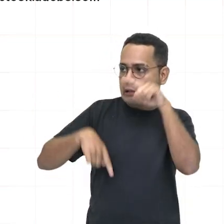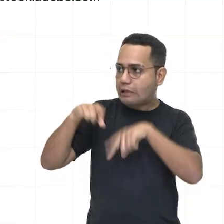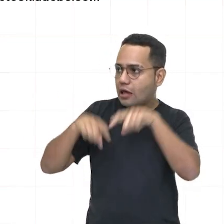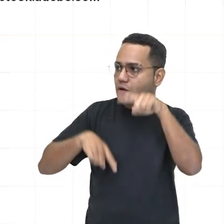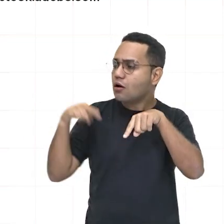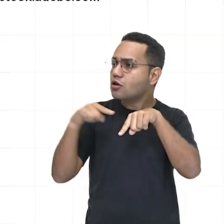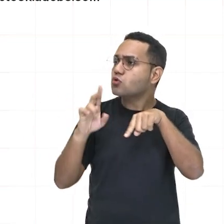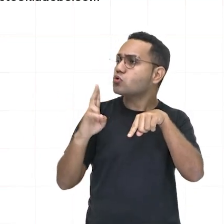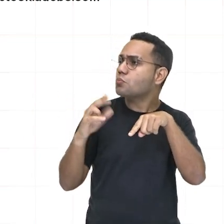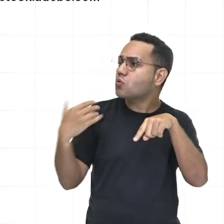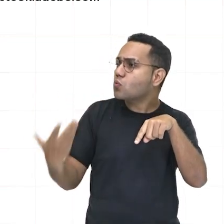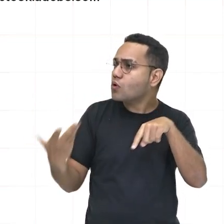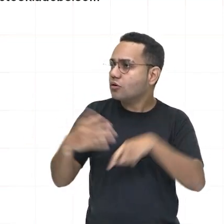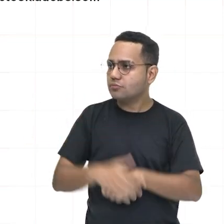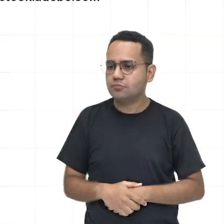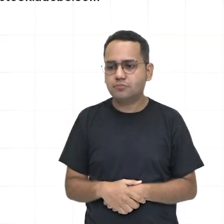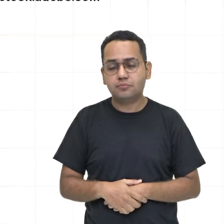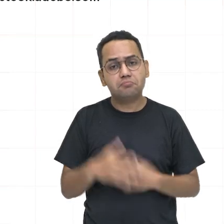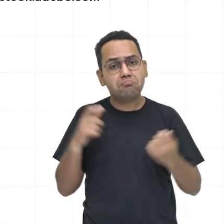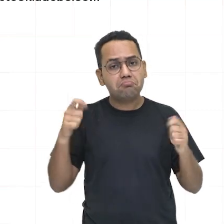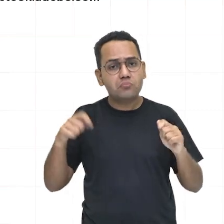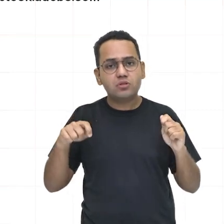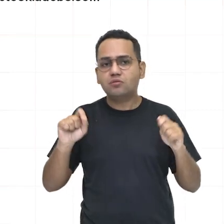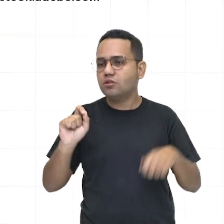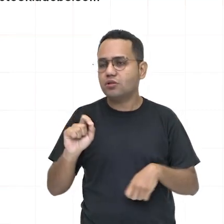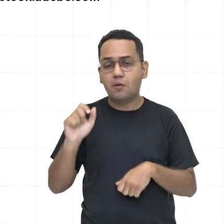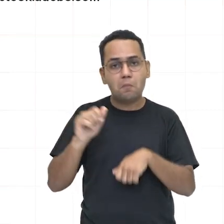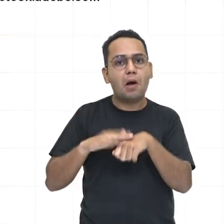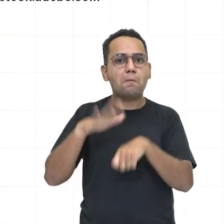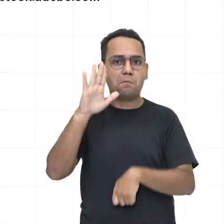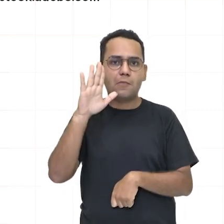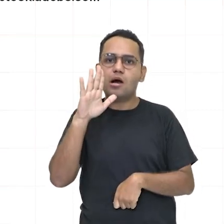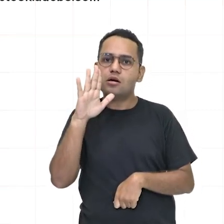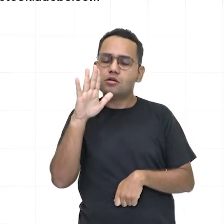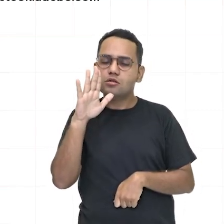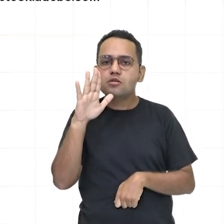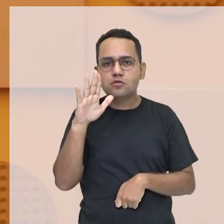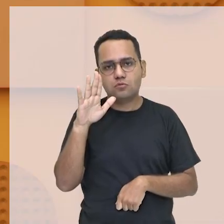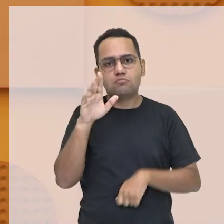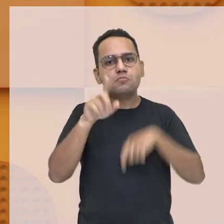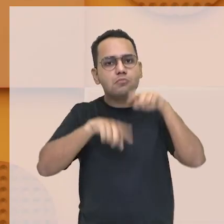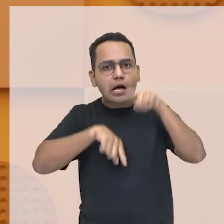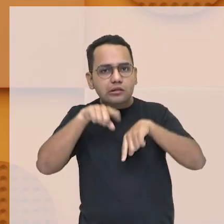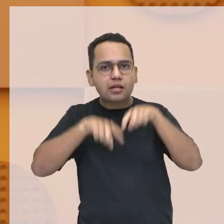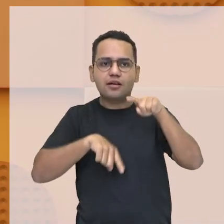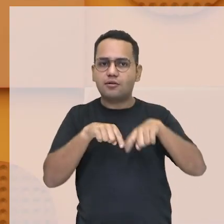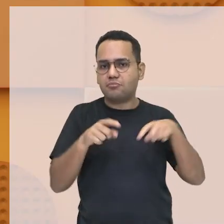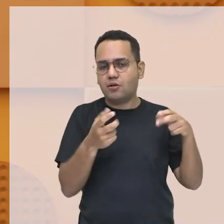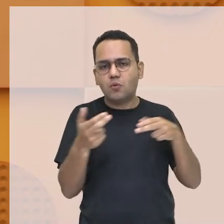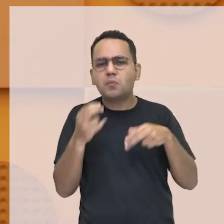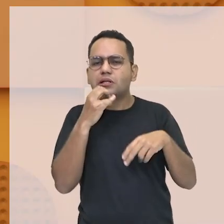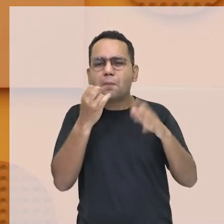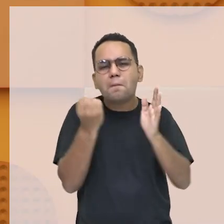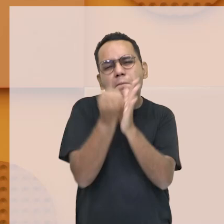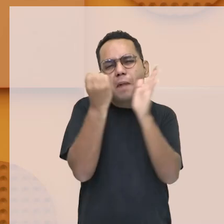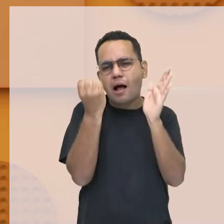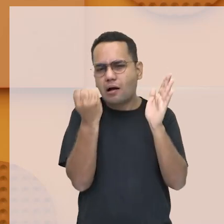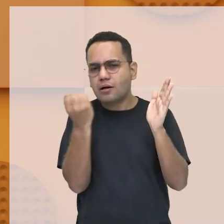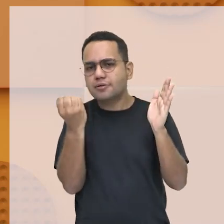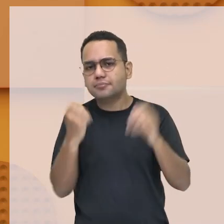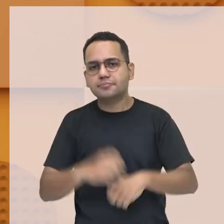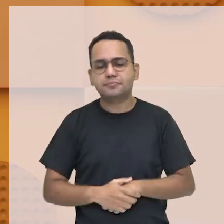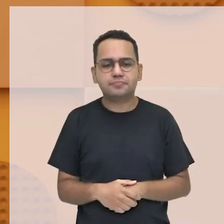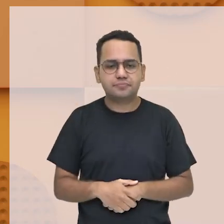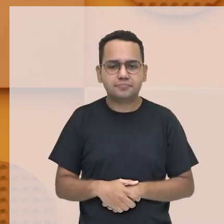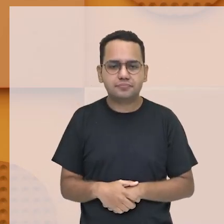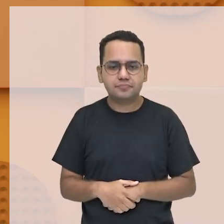provavelmente nós tenhamos uma marca aí que se destaque, não é isso? Da mesma forma, gente, a gente sempre está vendo aí os mesmos